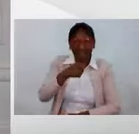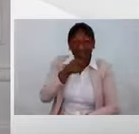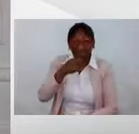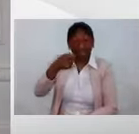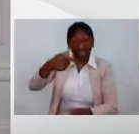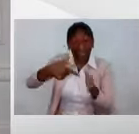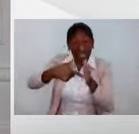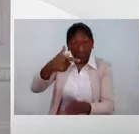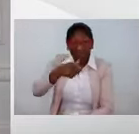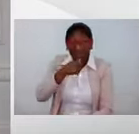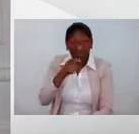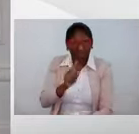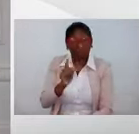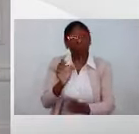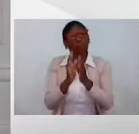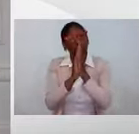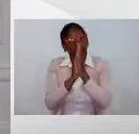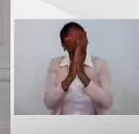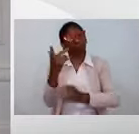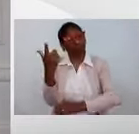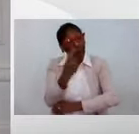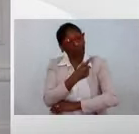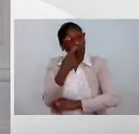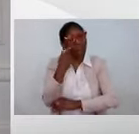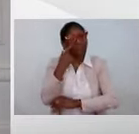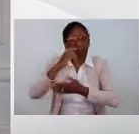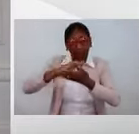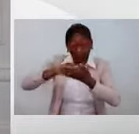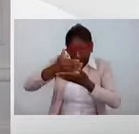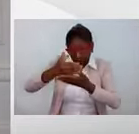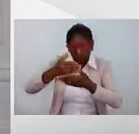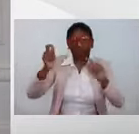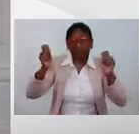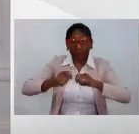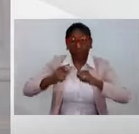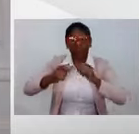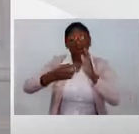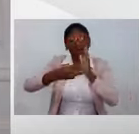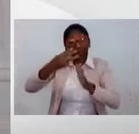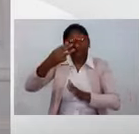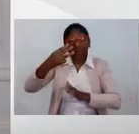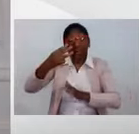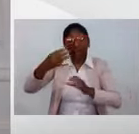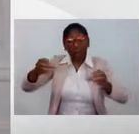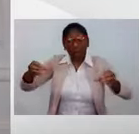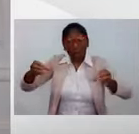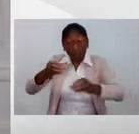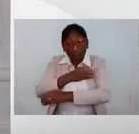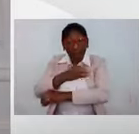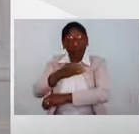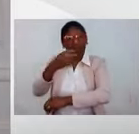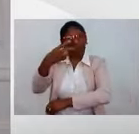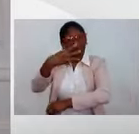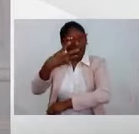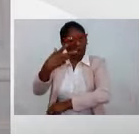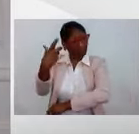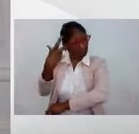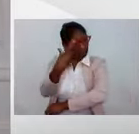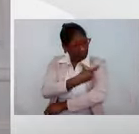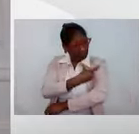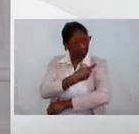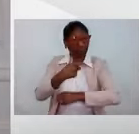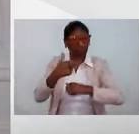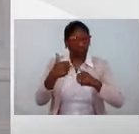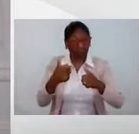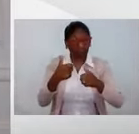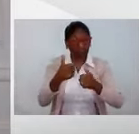segunda dose, que identifiquem aí se já está no momento de tomarem a terceira dose, aqueles que já estão no momento da dose de